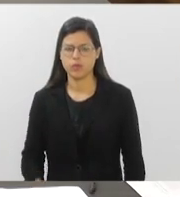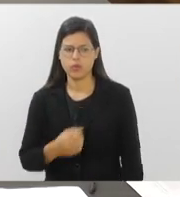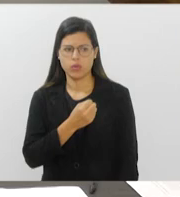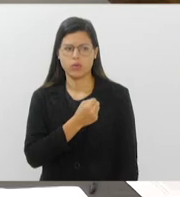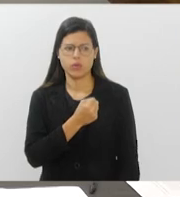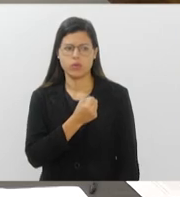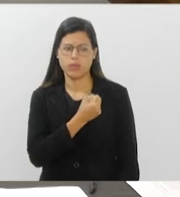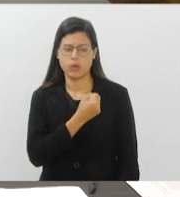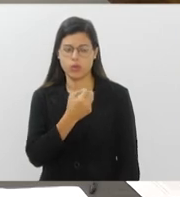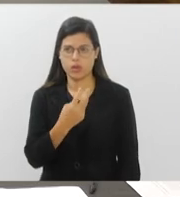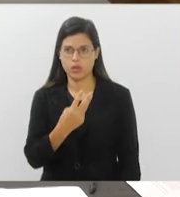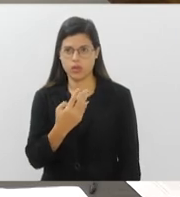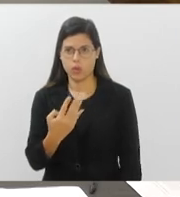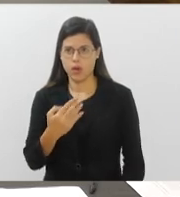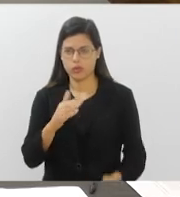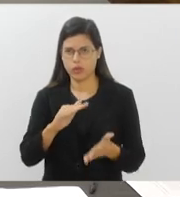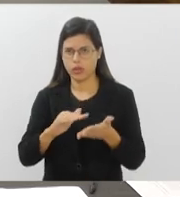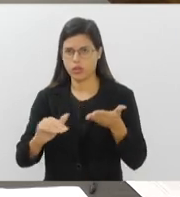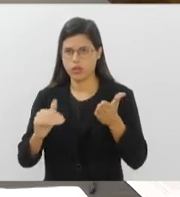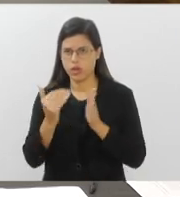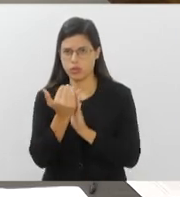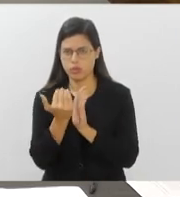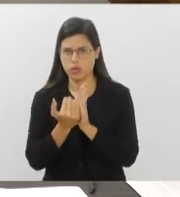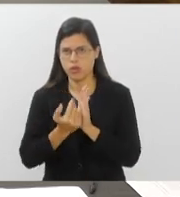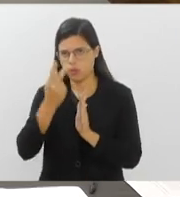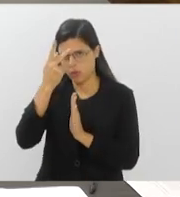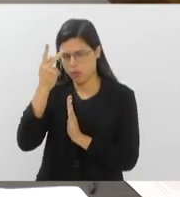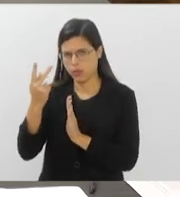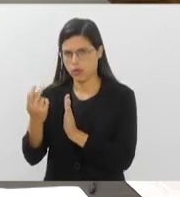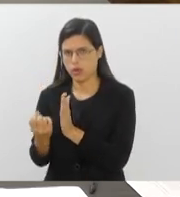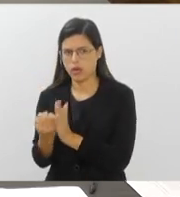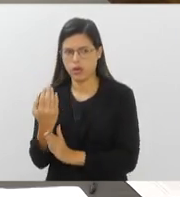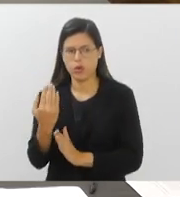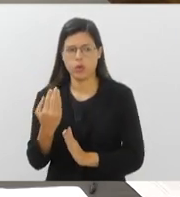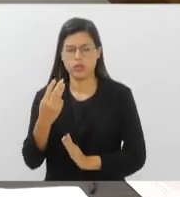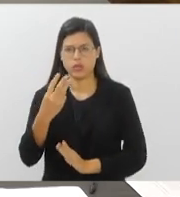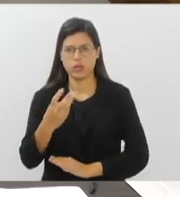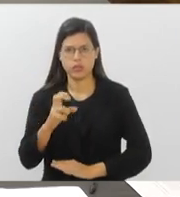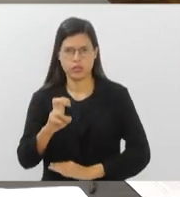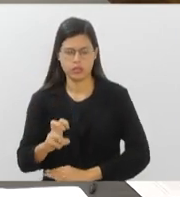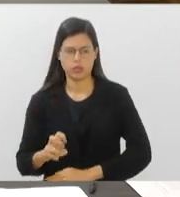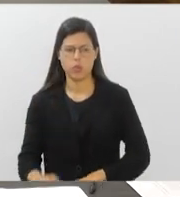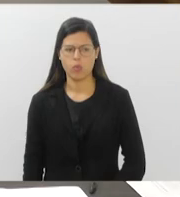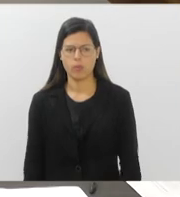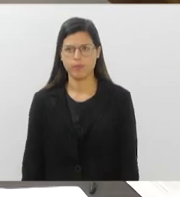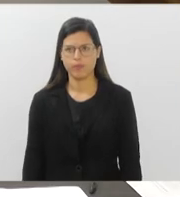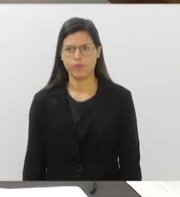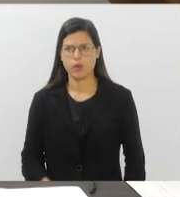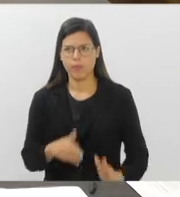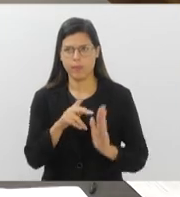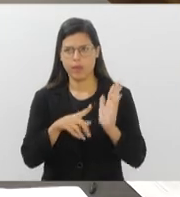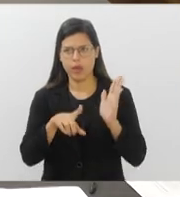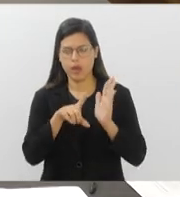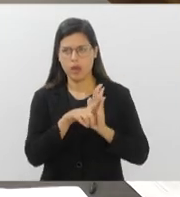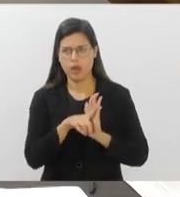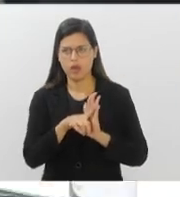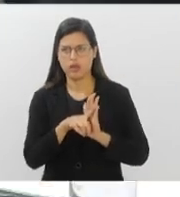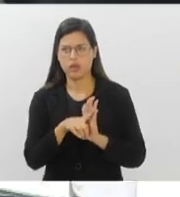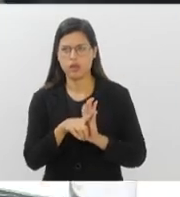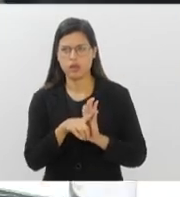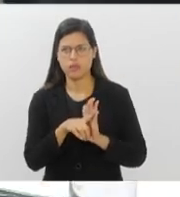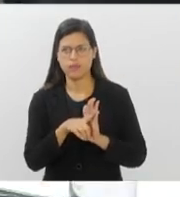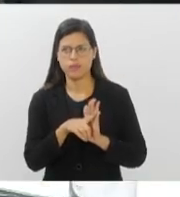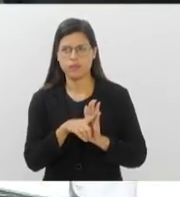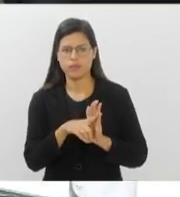34 foi retirado de pauta pelo autor. Passo ao 35. 35 é